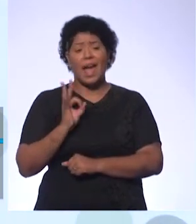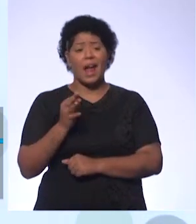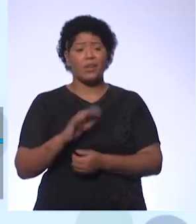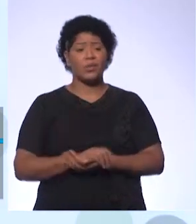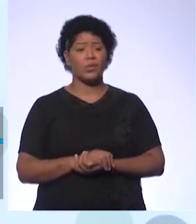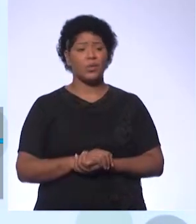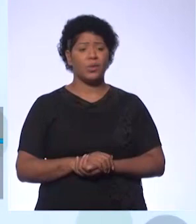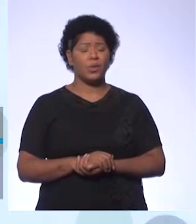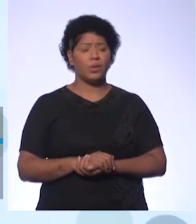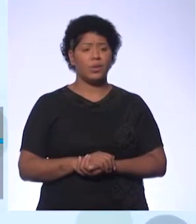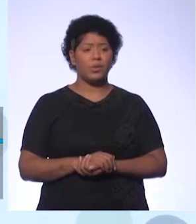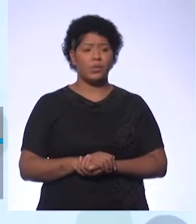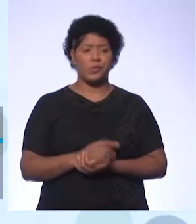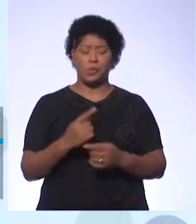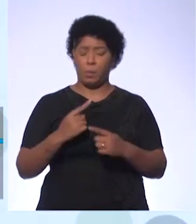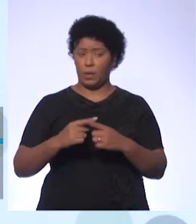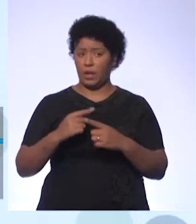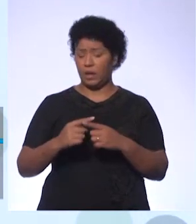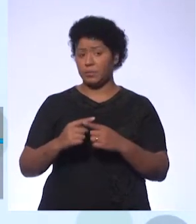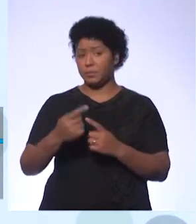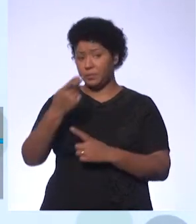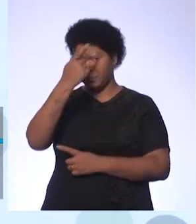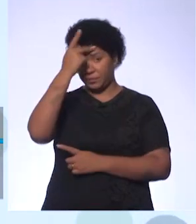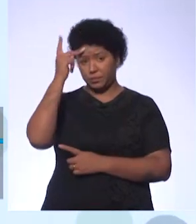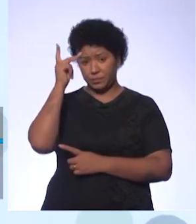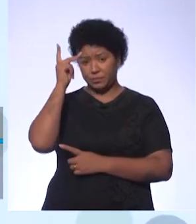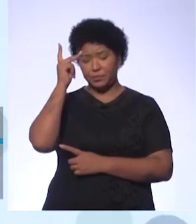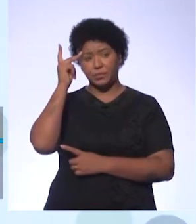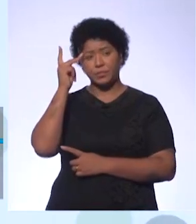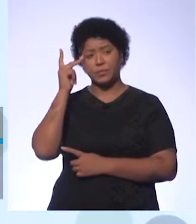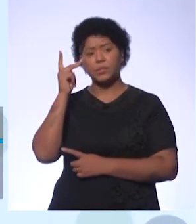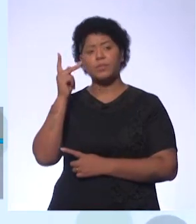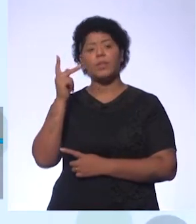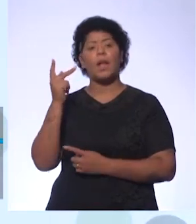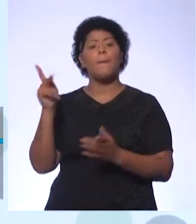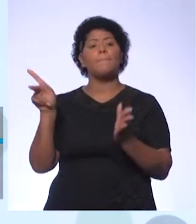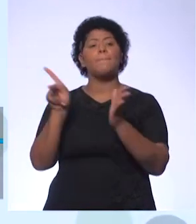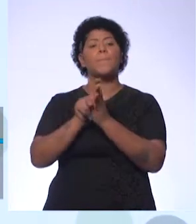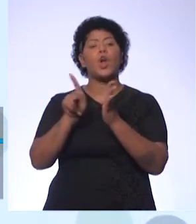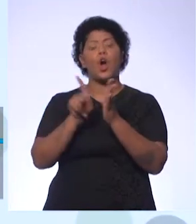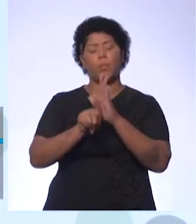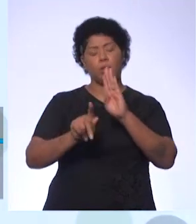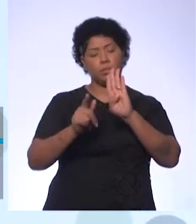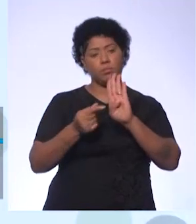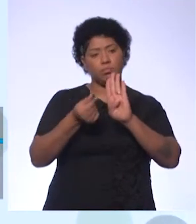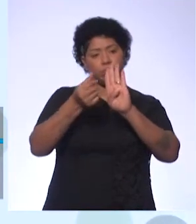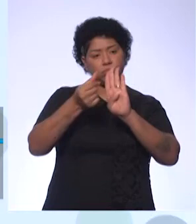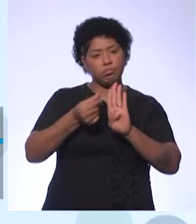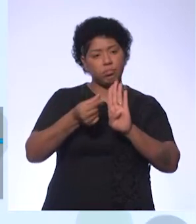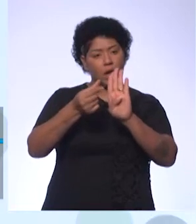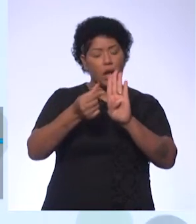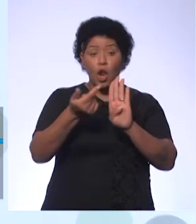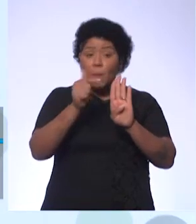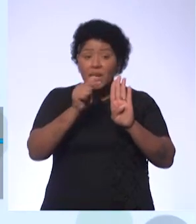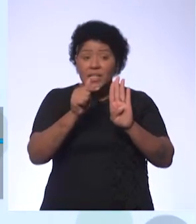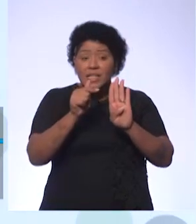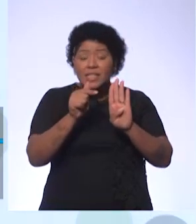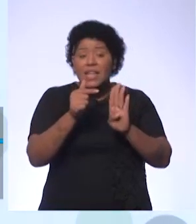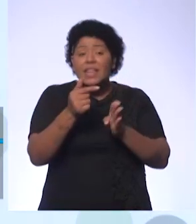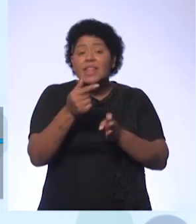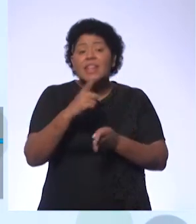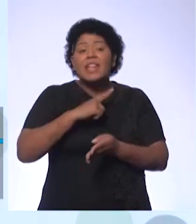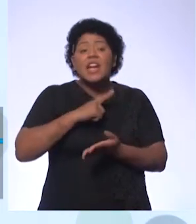só. Os representantes parlamentares, eles são geralmente da burguesia, então eles não precisam receber um salário, porque eles